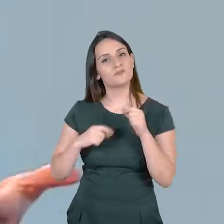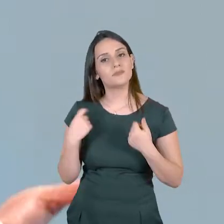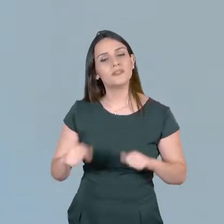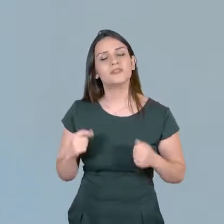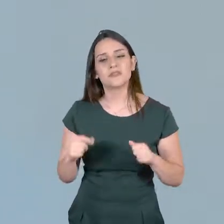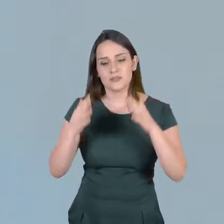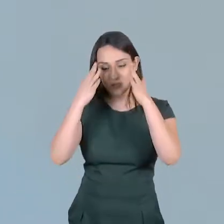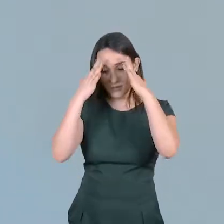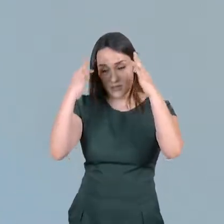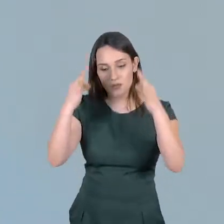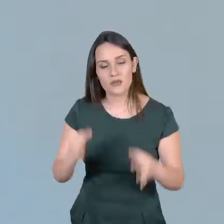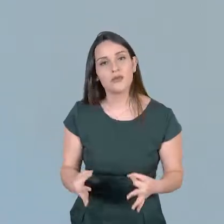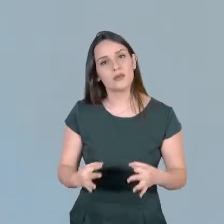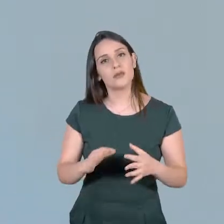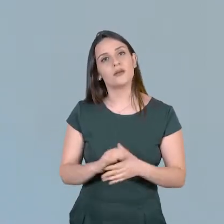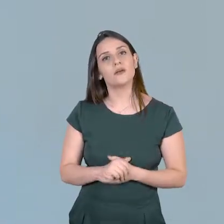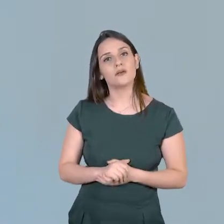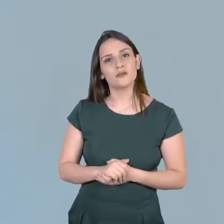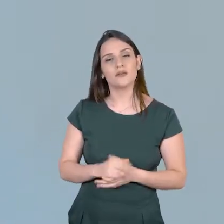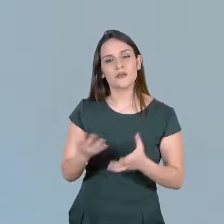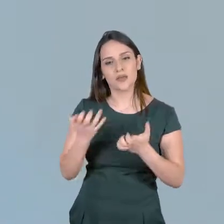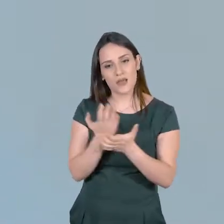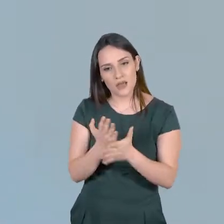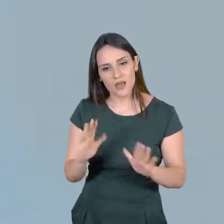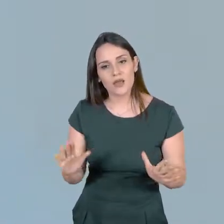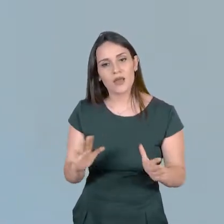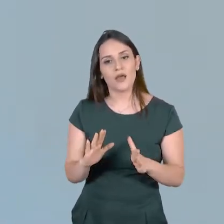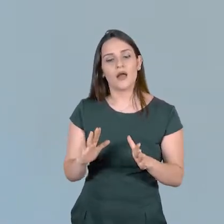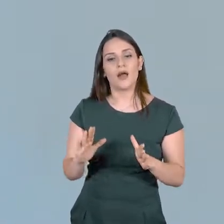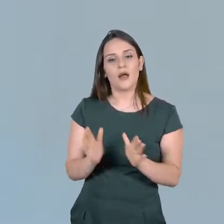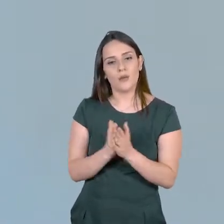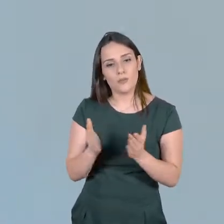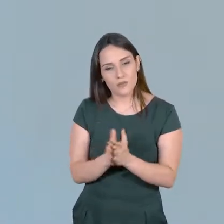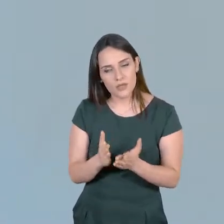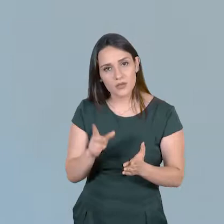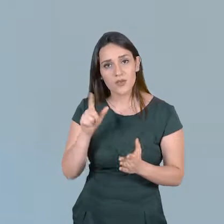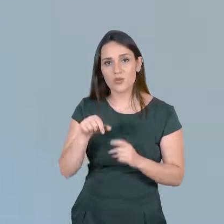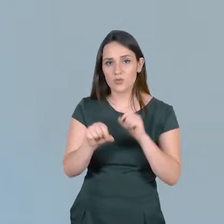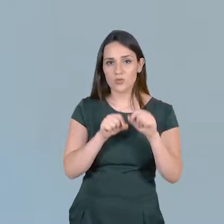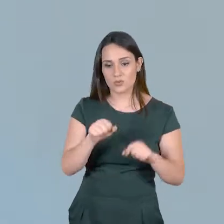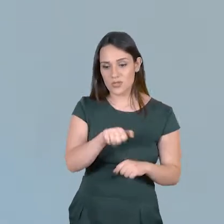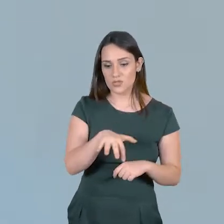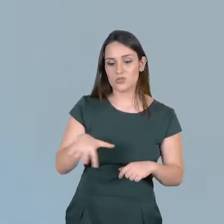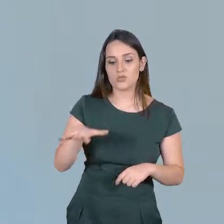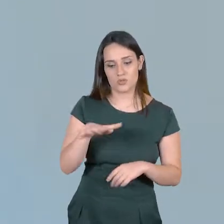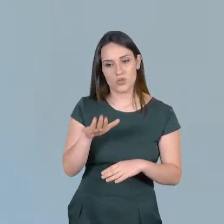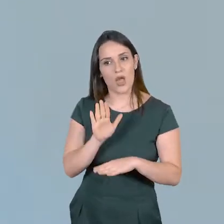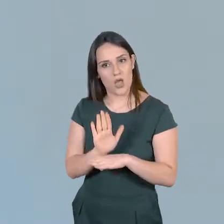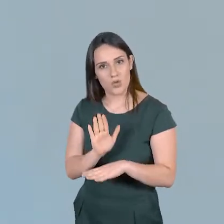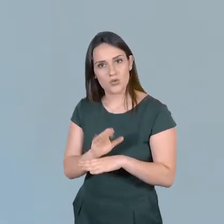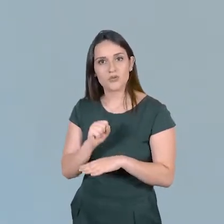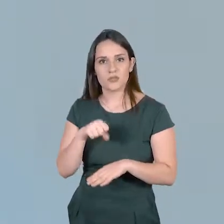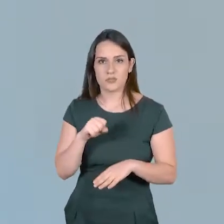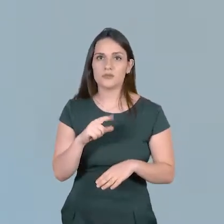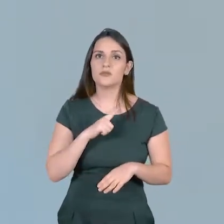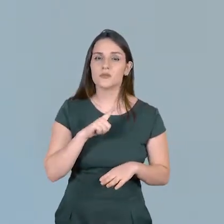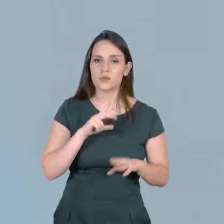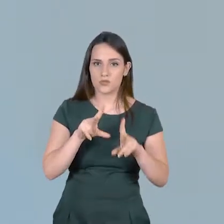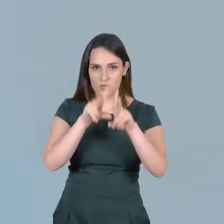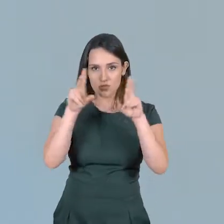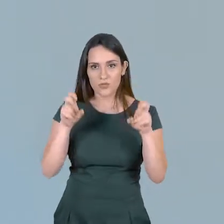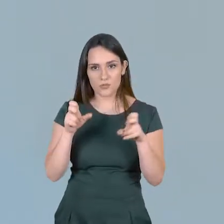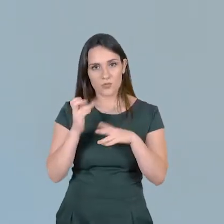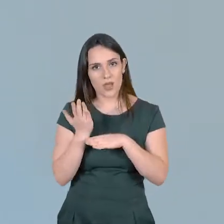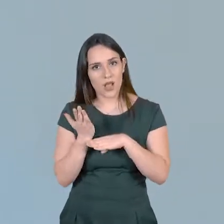como é que fala, da pobreza, a erradicação da pobreza, né? É assistência social. Aí entra realmente uma assistência social, que é um